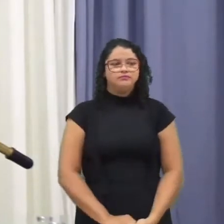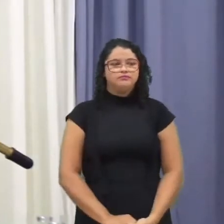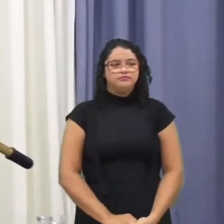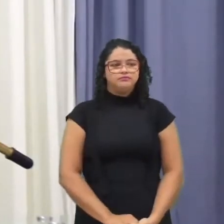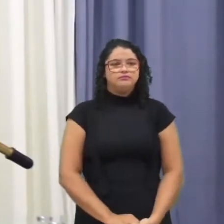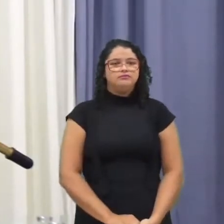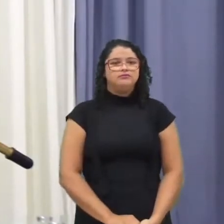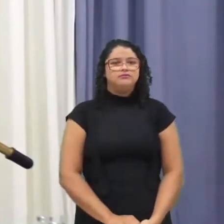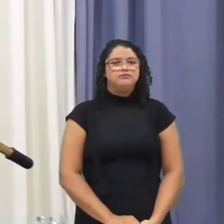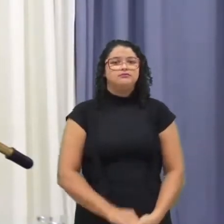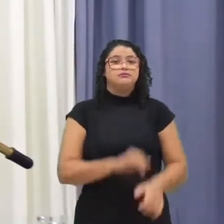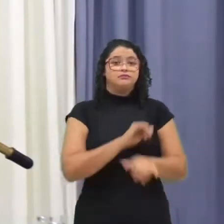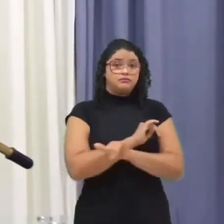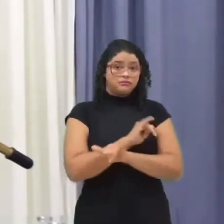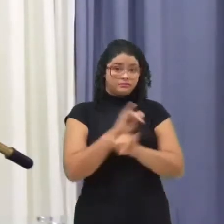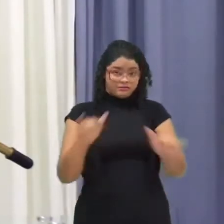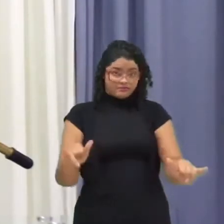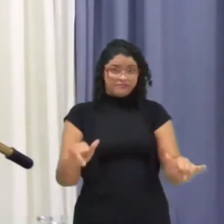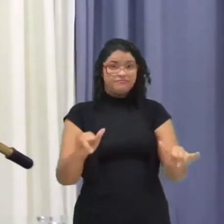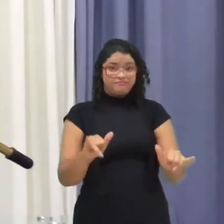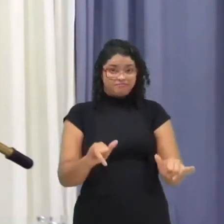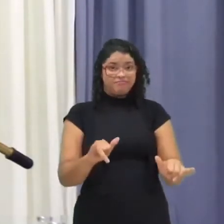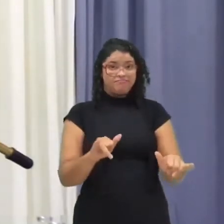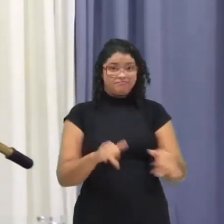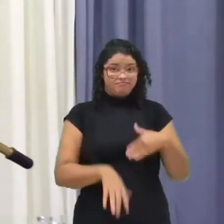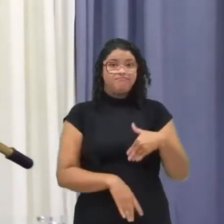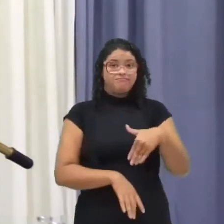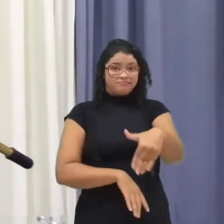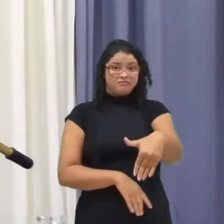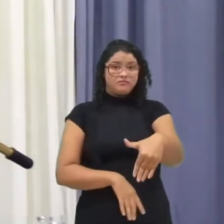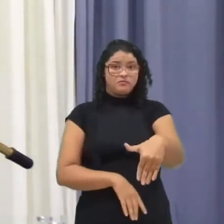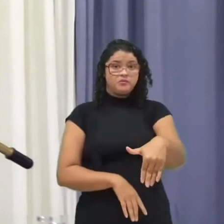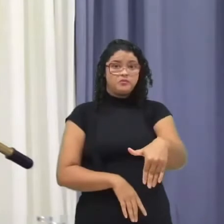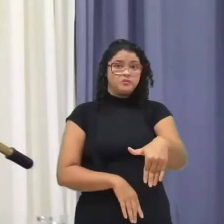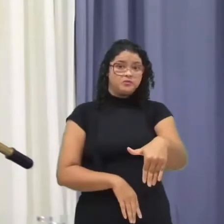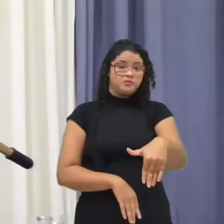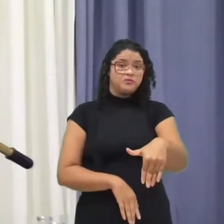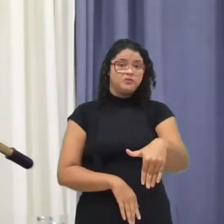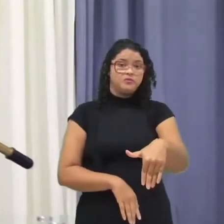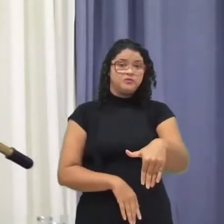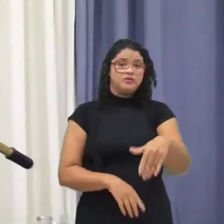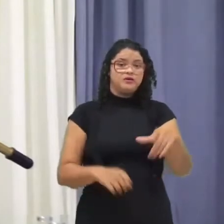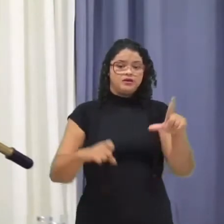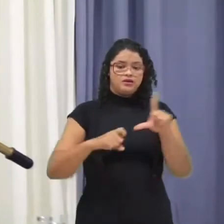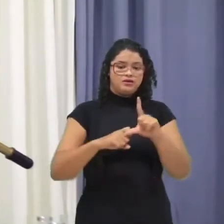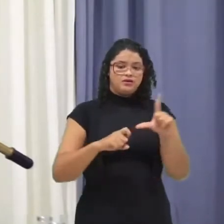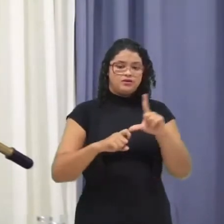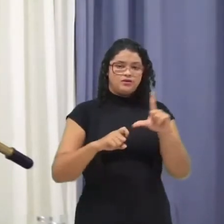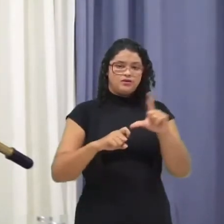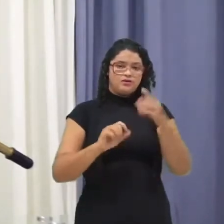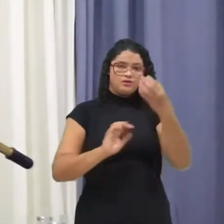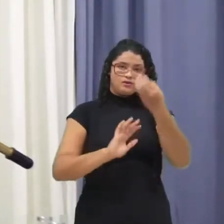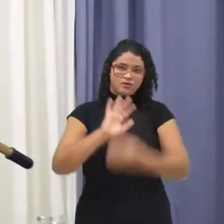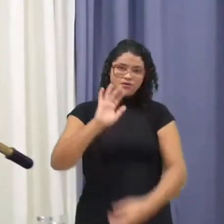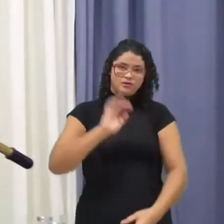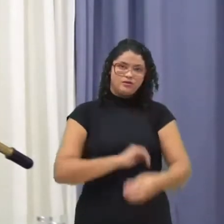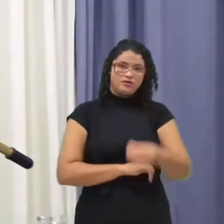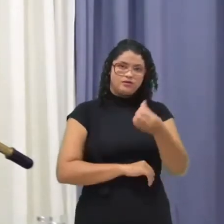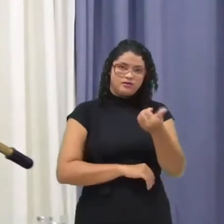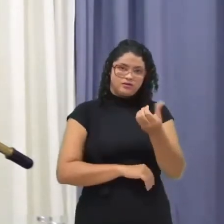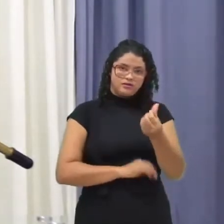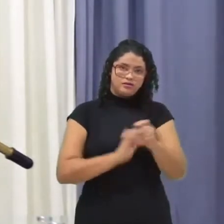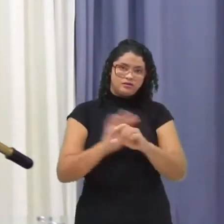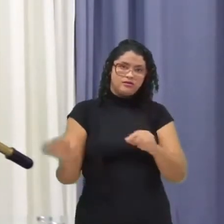Vou dizer-lhes ainda mais. Nesta passagem de Lucas 16, 19 a 31, vemos